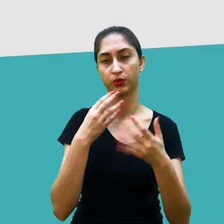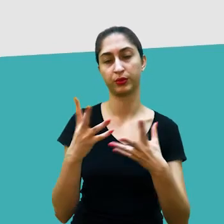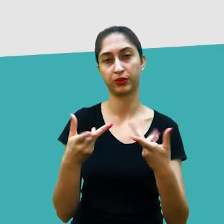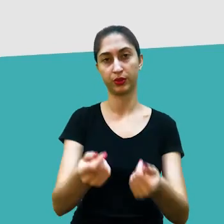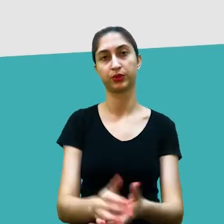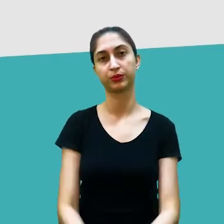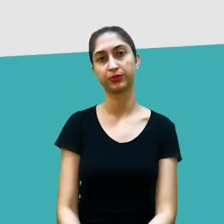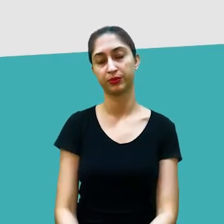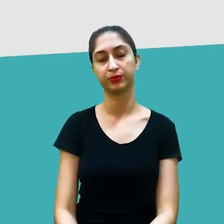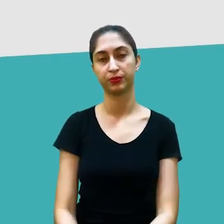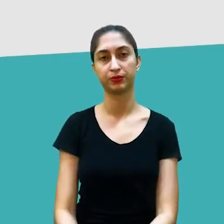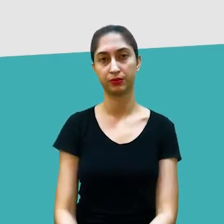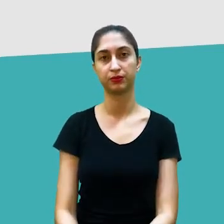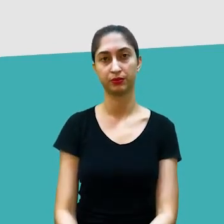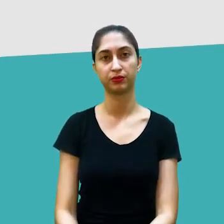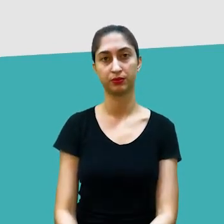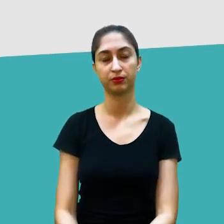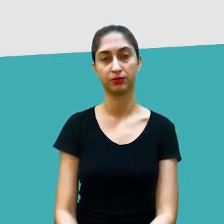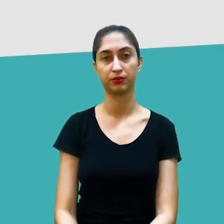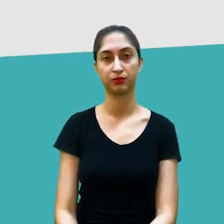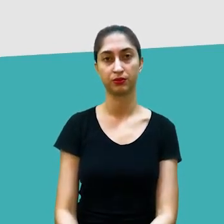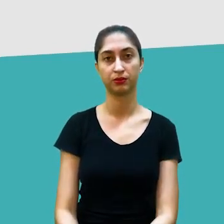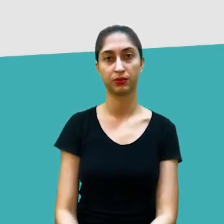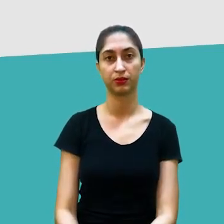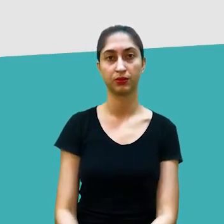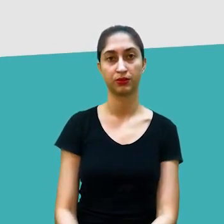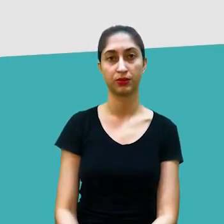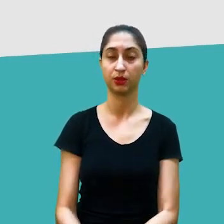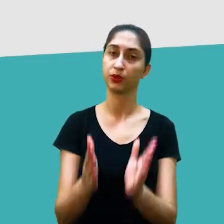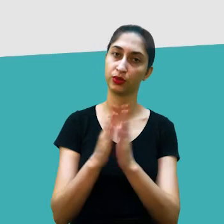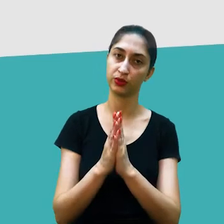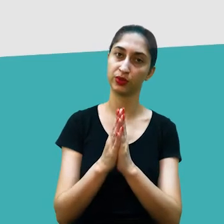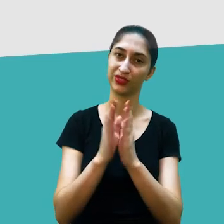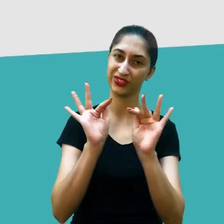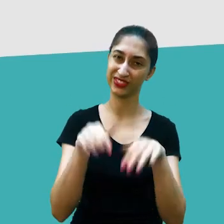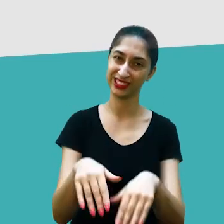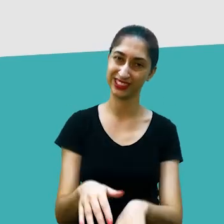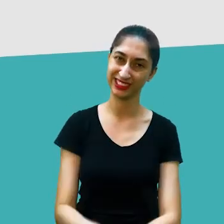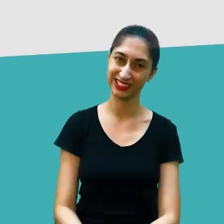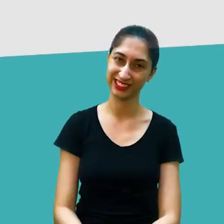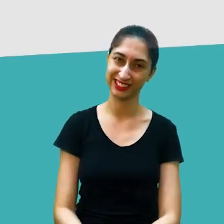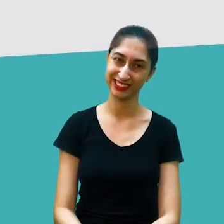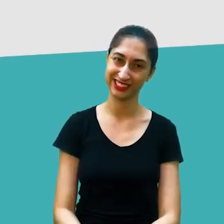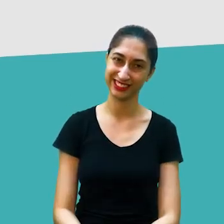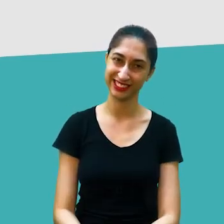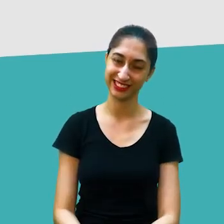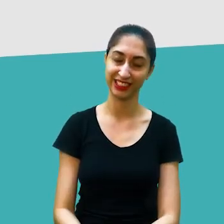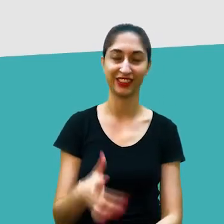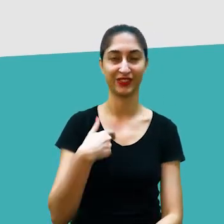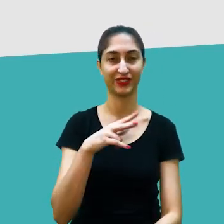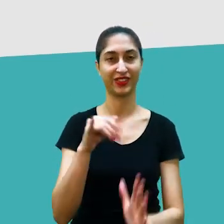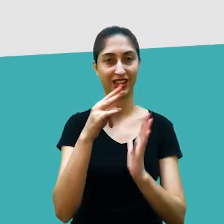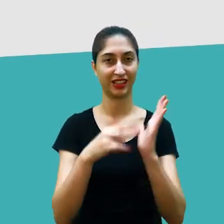rico. Sim, verdade. Walter, por favor, traga sua mensagem final, que aí eu vou fazer o encerramento aqui, ler um